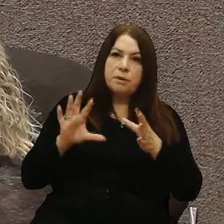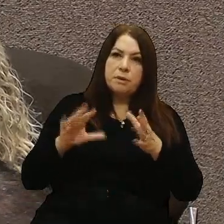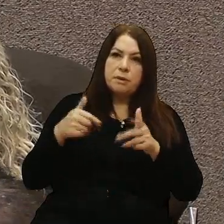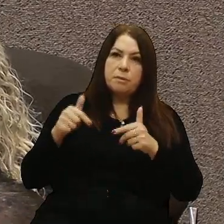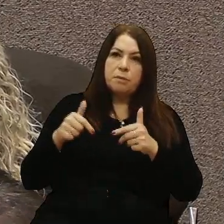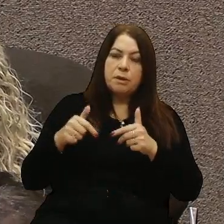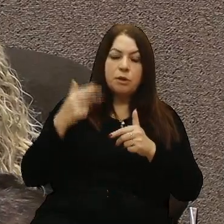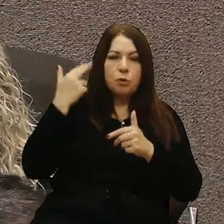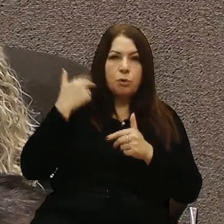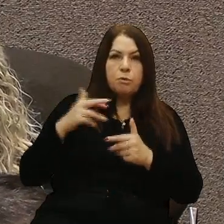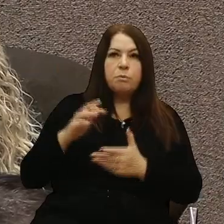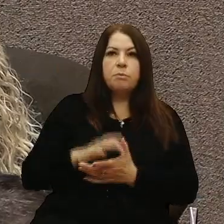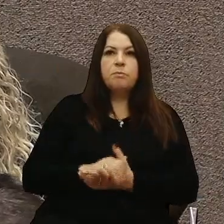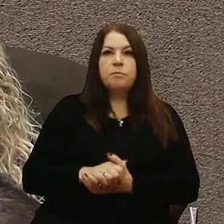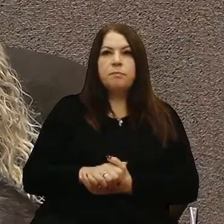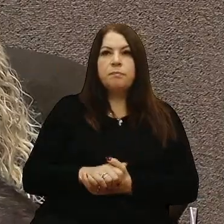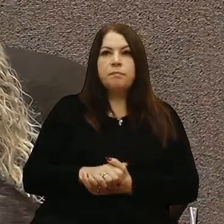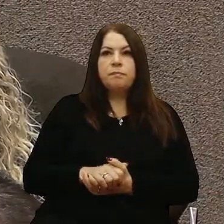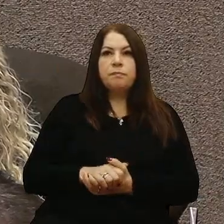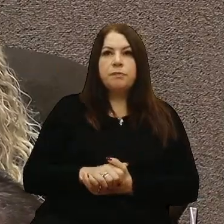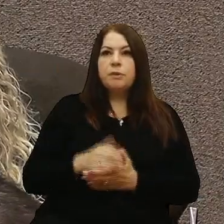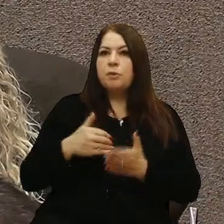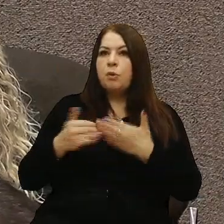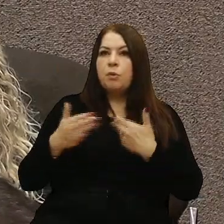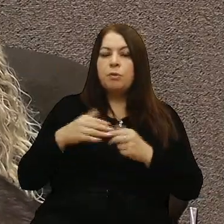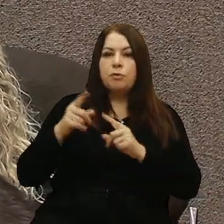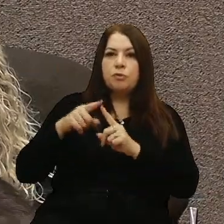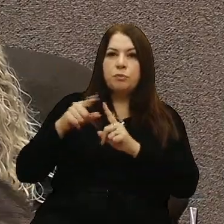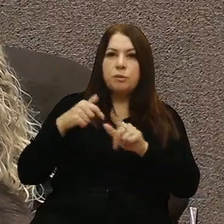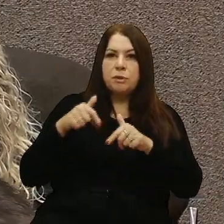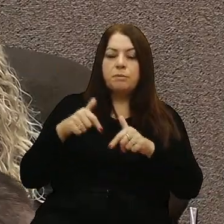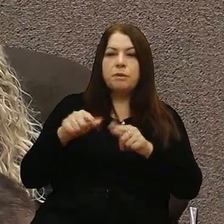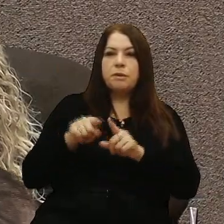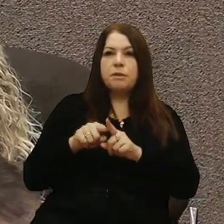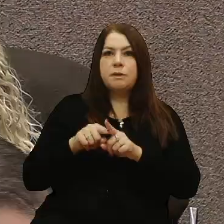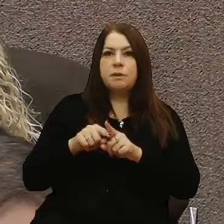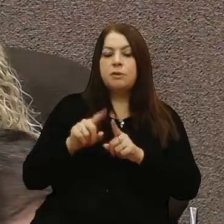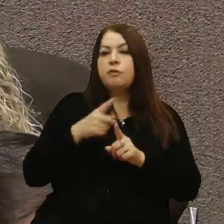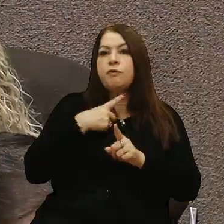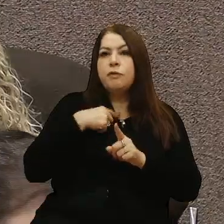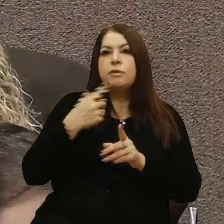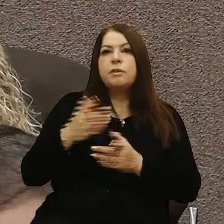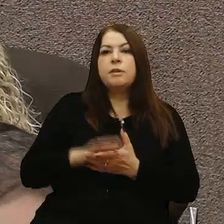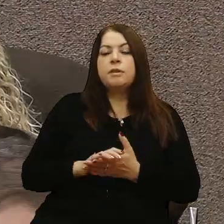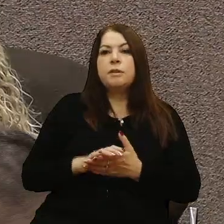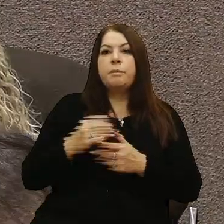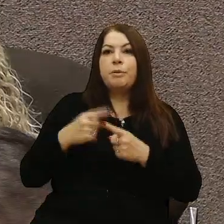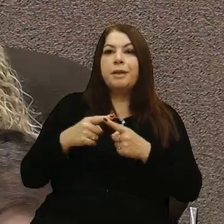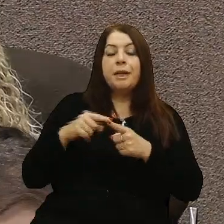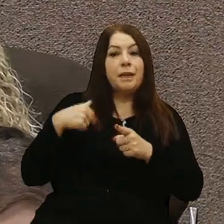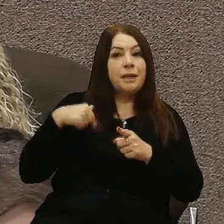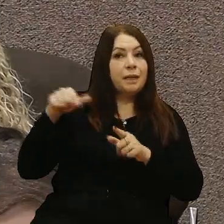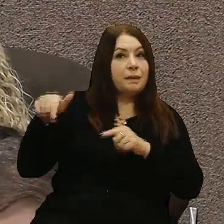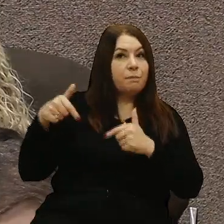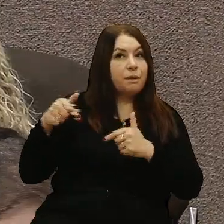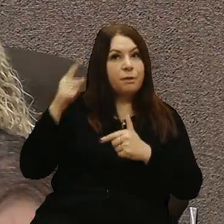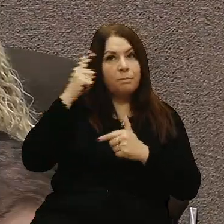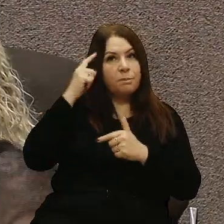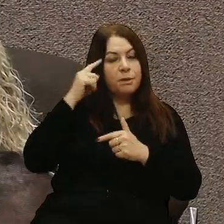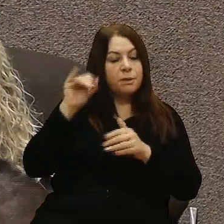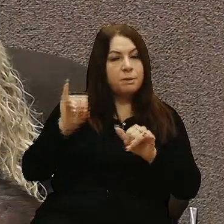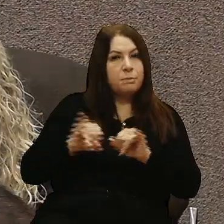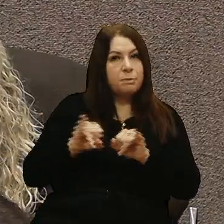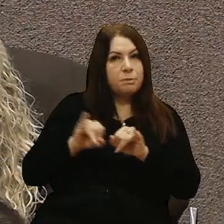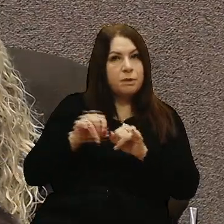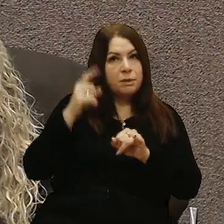trabalhar normalmente, em qualquer tipo de trabalho, desde que seja da sua vontade. Porque quem está trabalhando não está pensando bobagem,